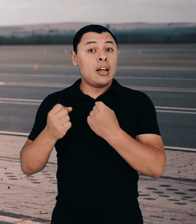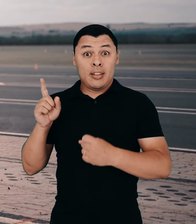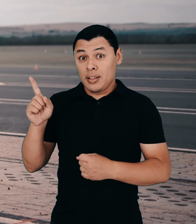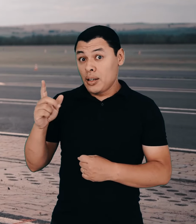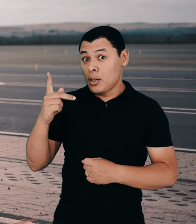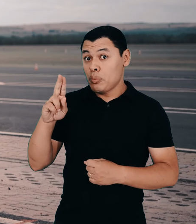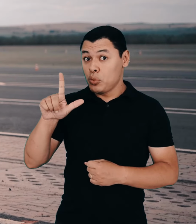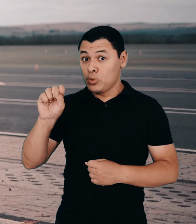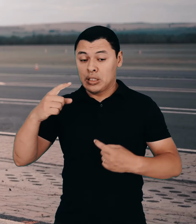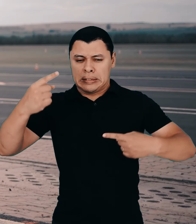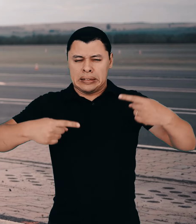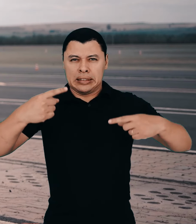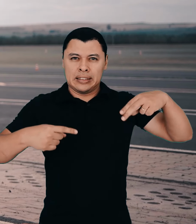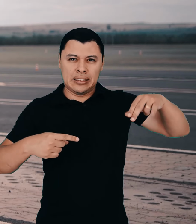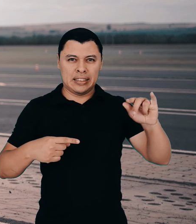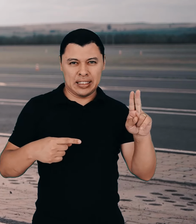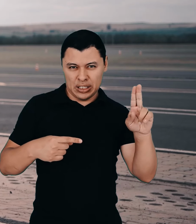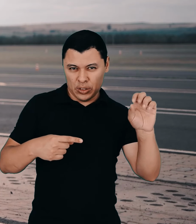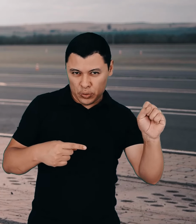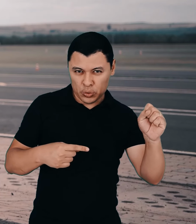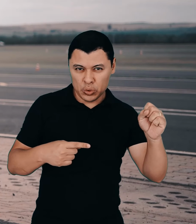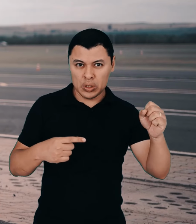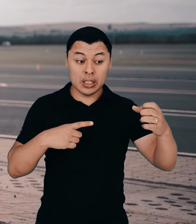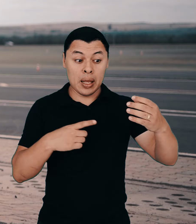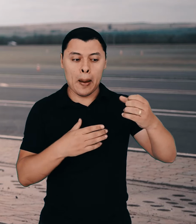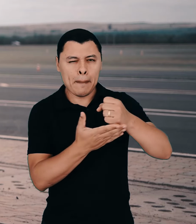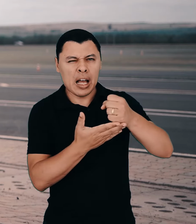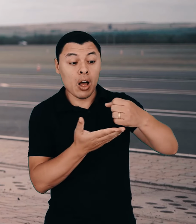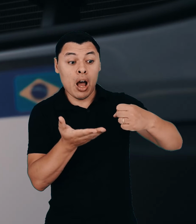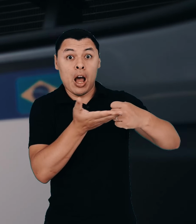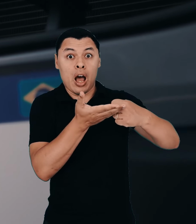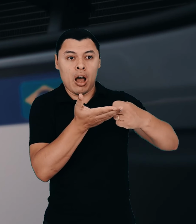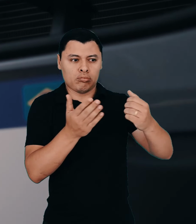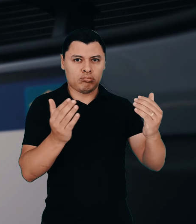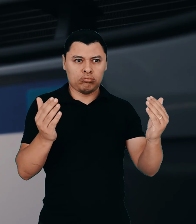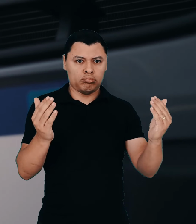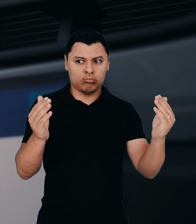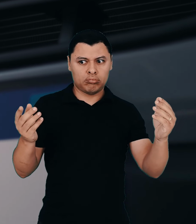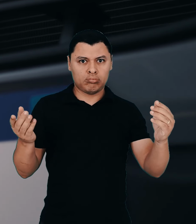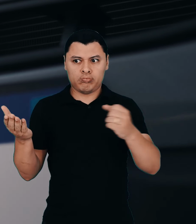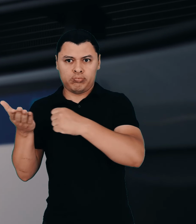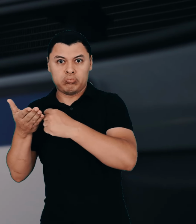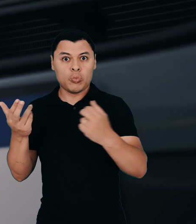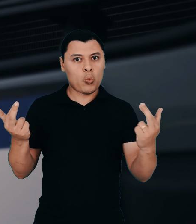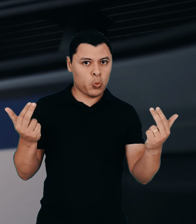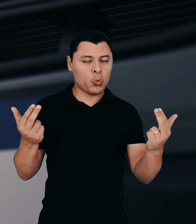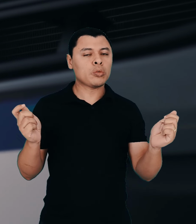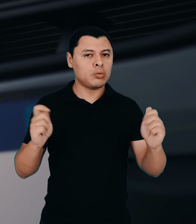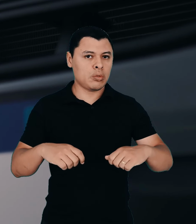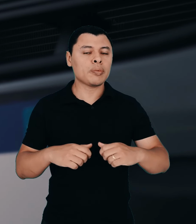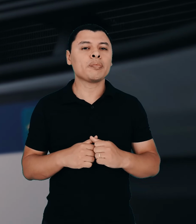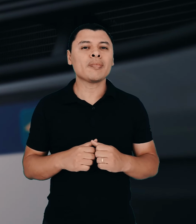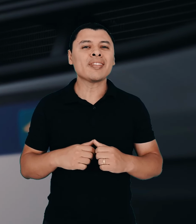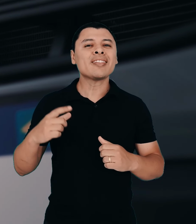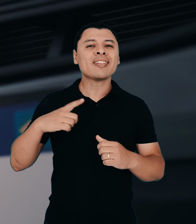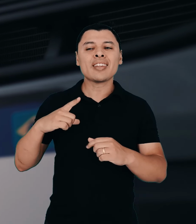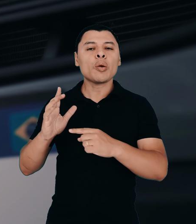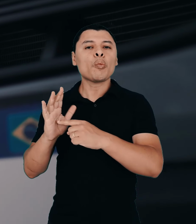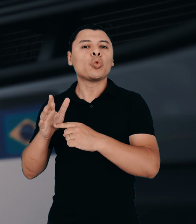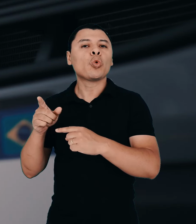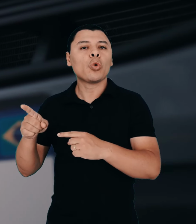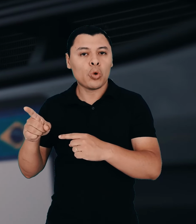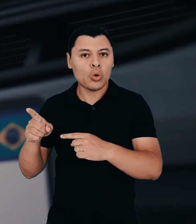com o Nivus só nas versões intermediárias para cima desse carro aqui. Porque a grande sacada da Fiat é que eles criaram uma versão aspirada,